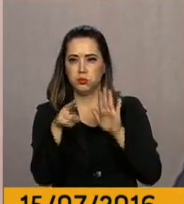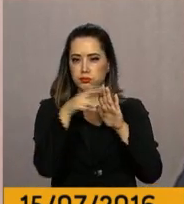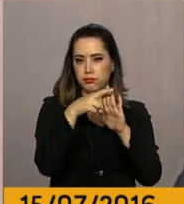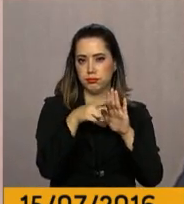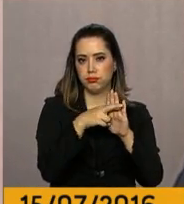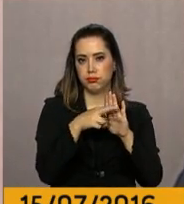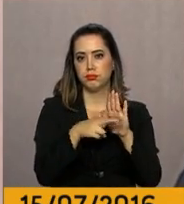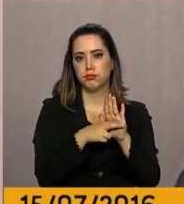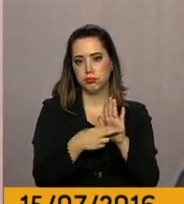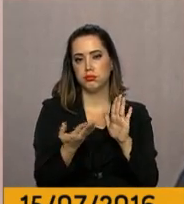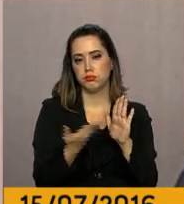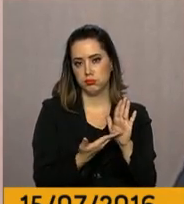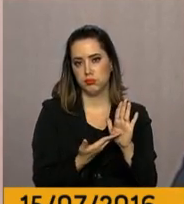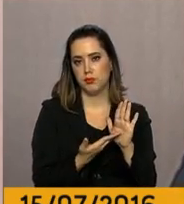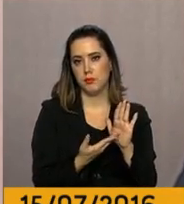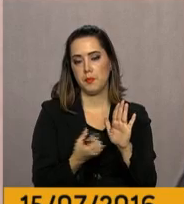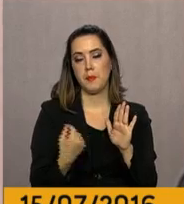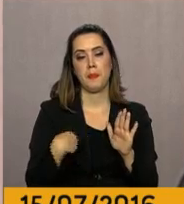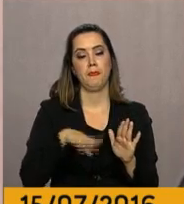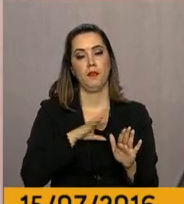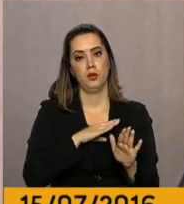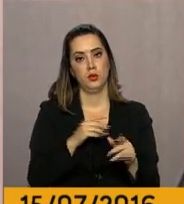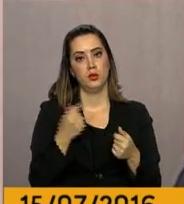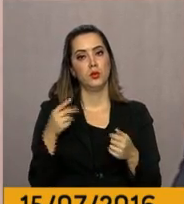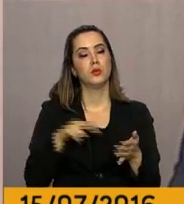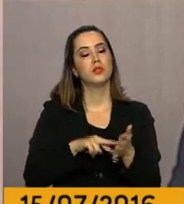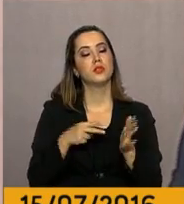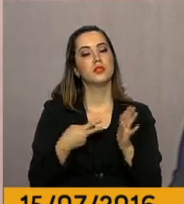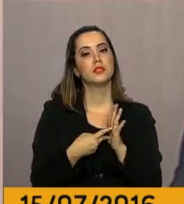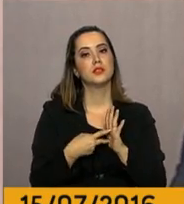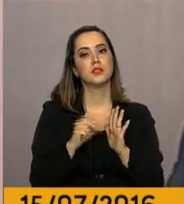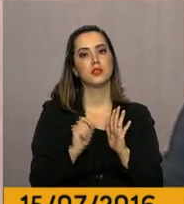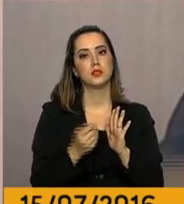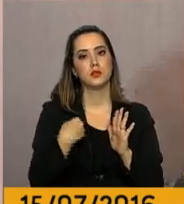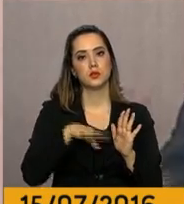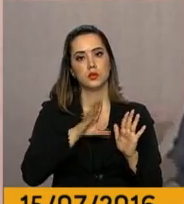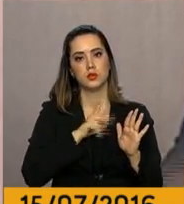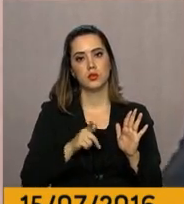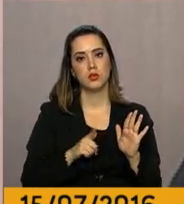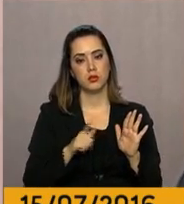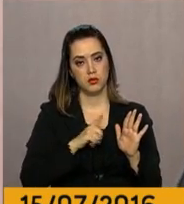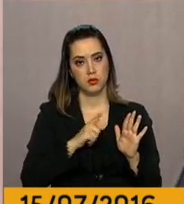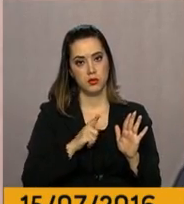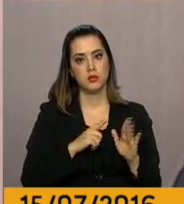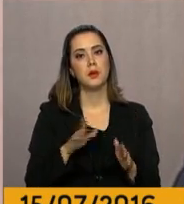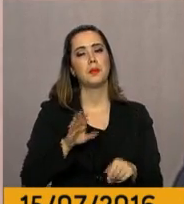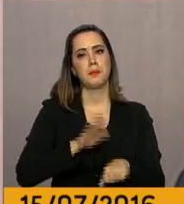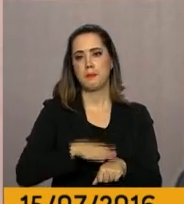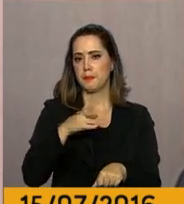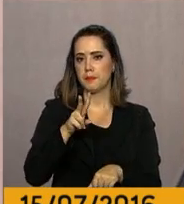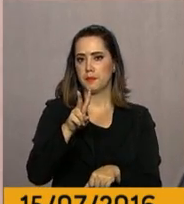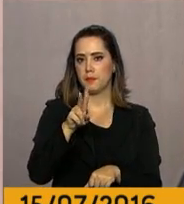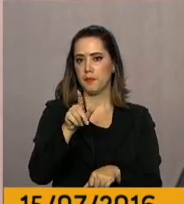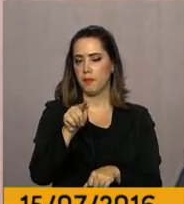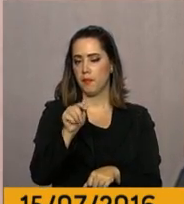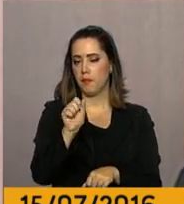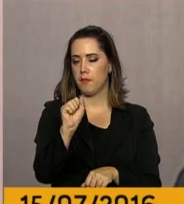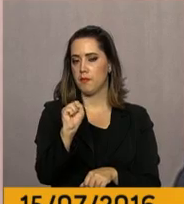utilizado até esse instante, o que significará, em termos objetivos, que nós teremos mais ofertas de vagas, de